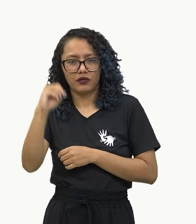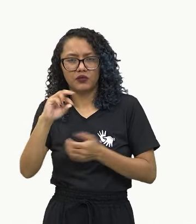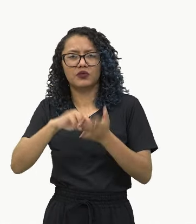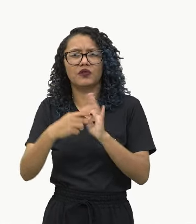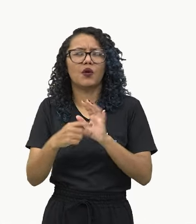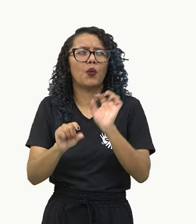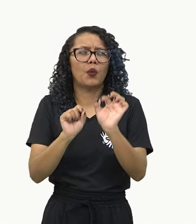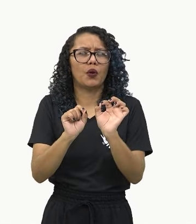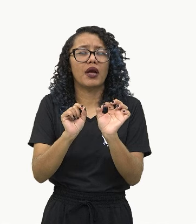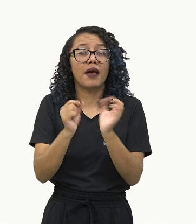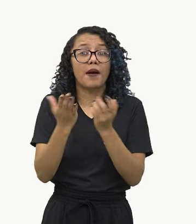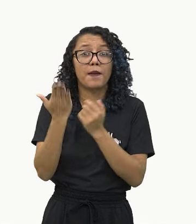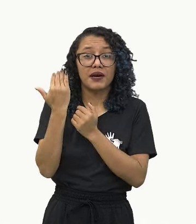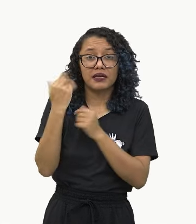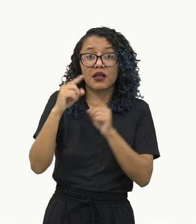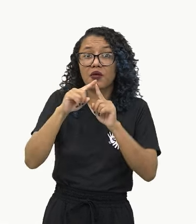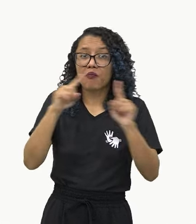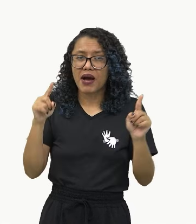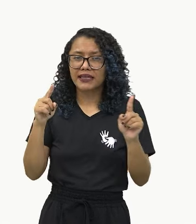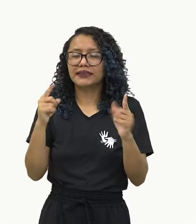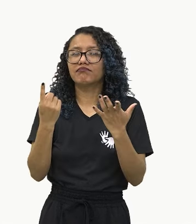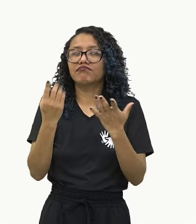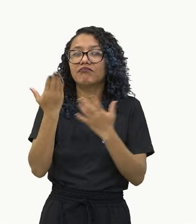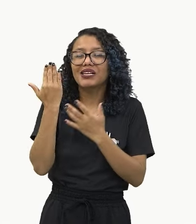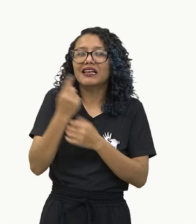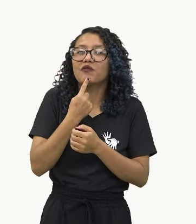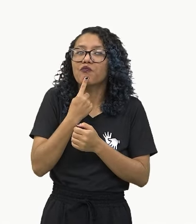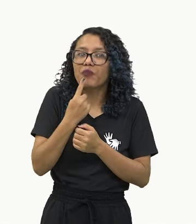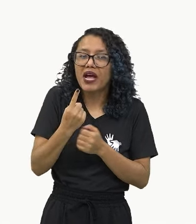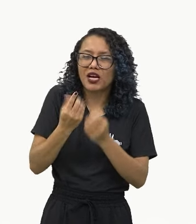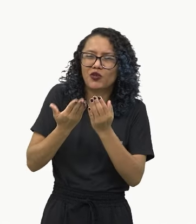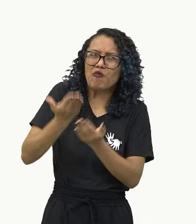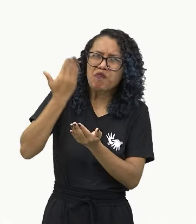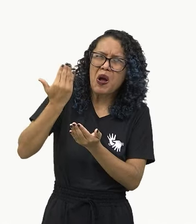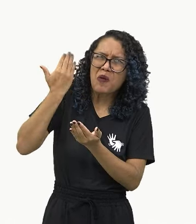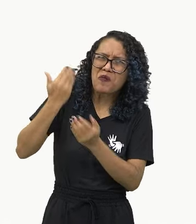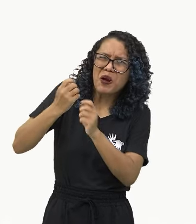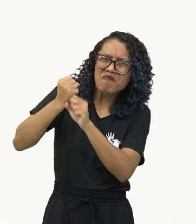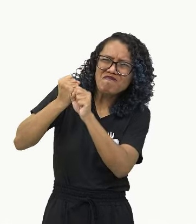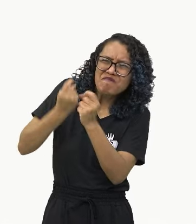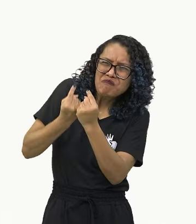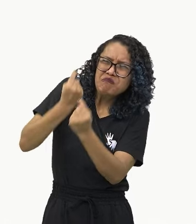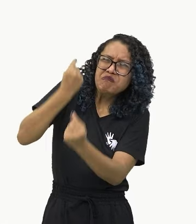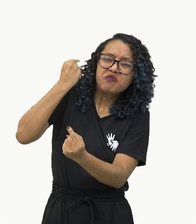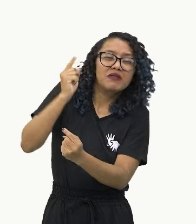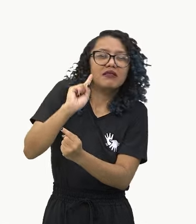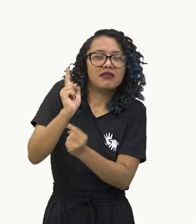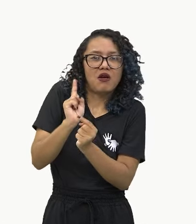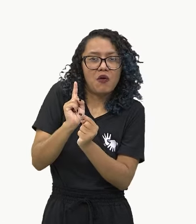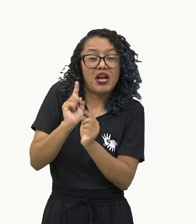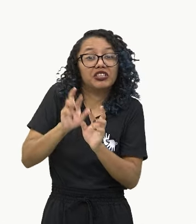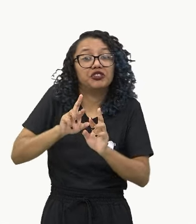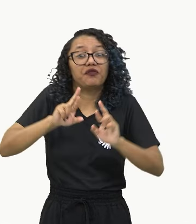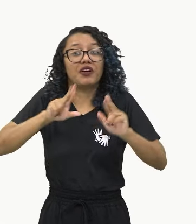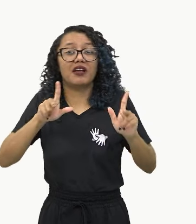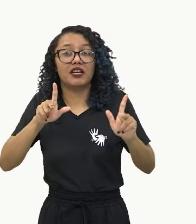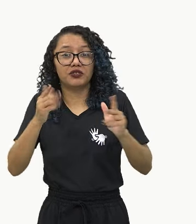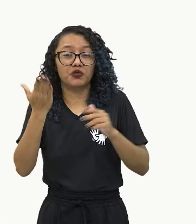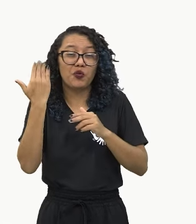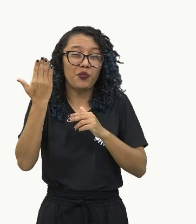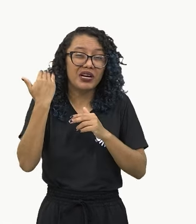mais recente, né? Que vai fazer aí uma contraposição com o pretérito indefinido, que é um